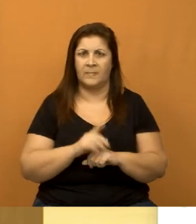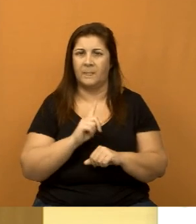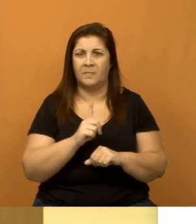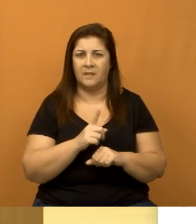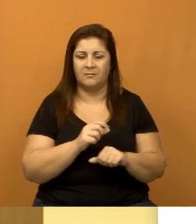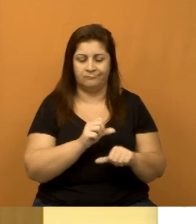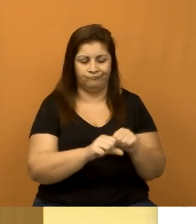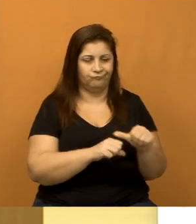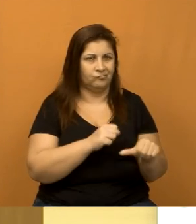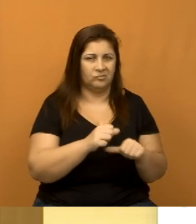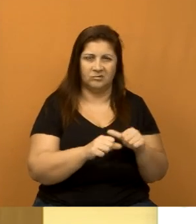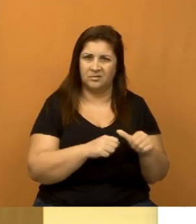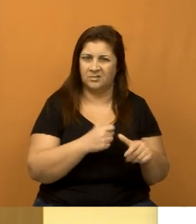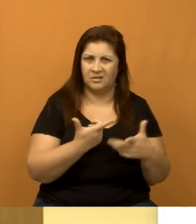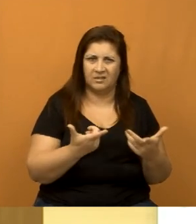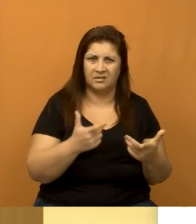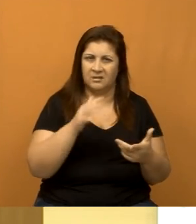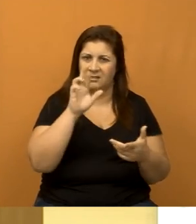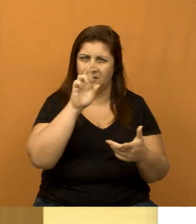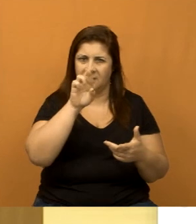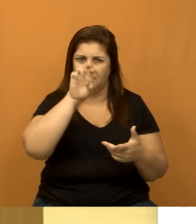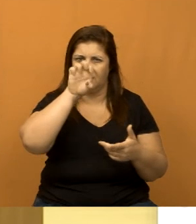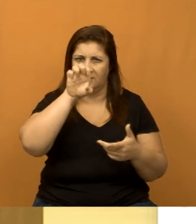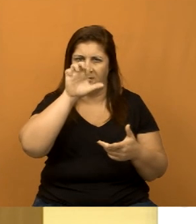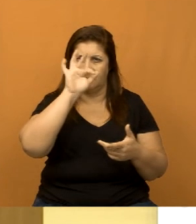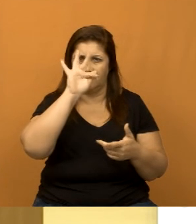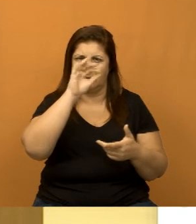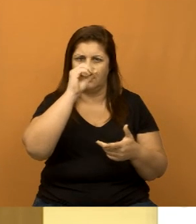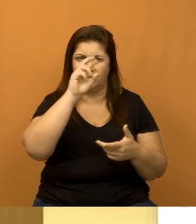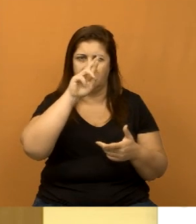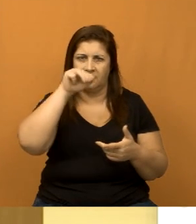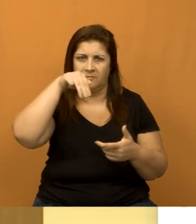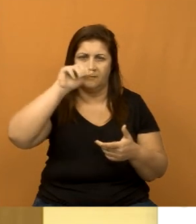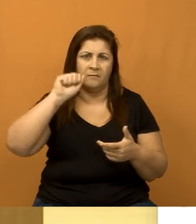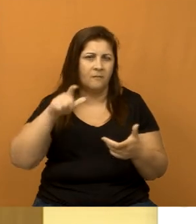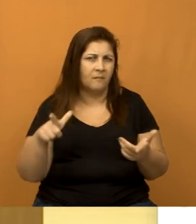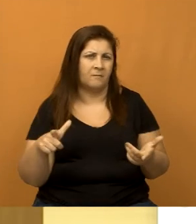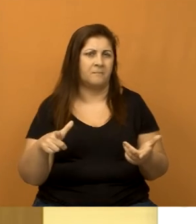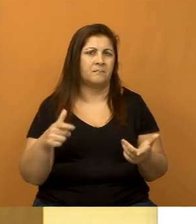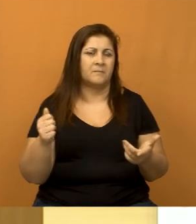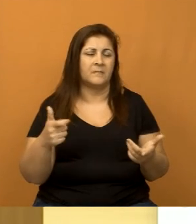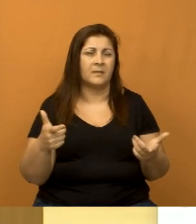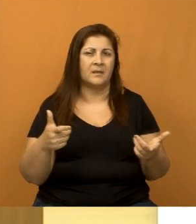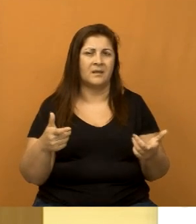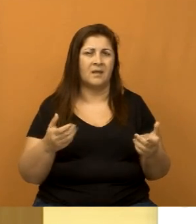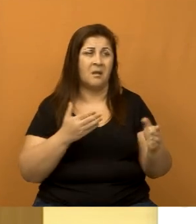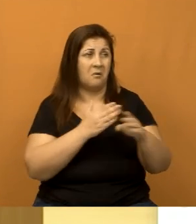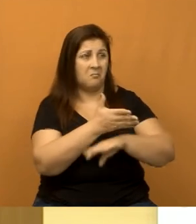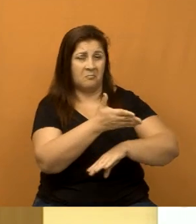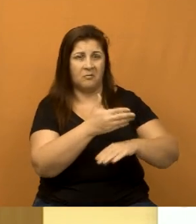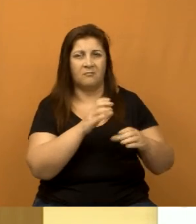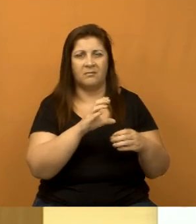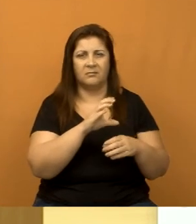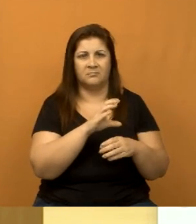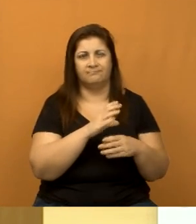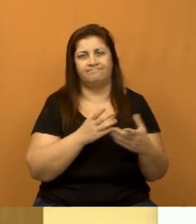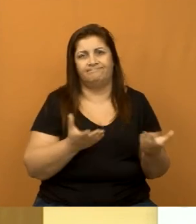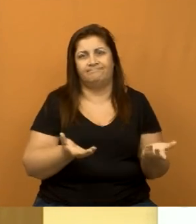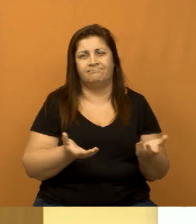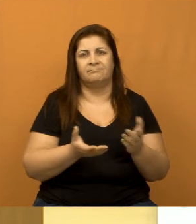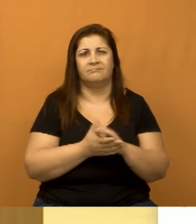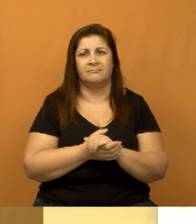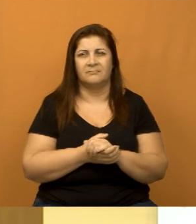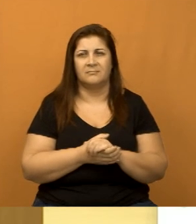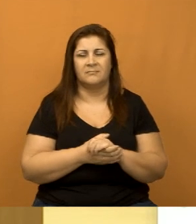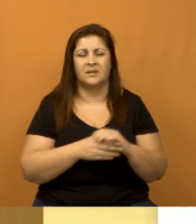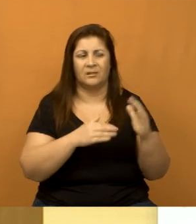reforma totalmente absurda, precarizadora das relações de trabalho, que foi aprovada pelo Congresso Nacional. Então,